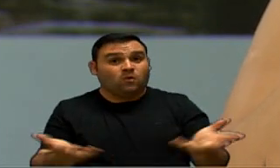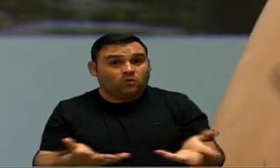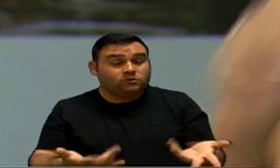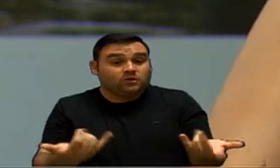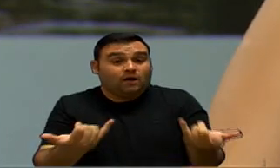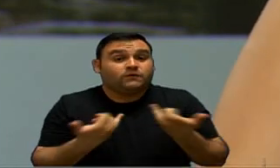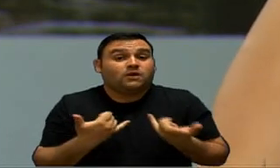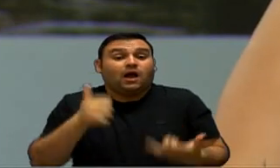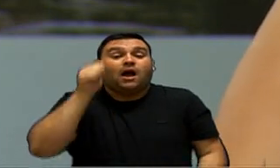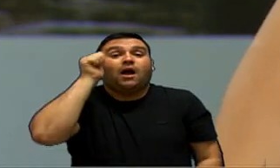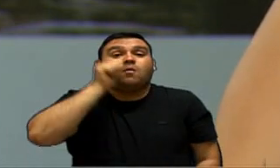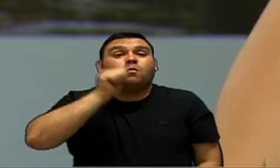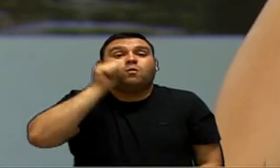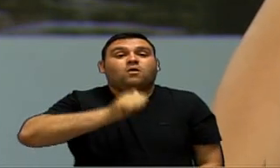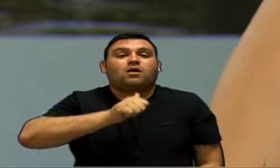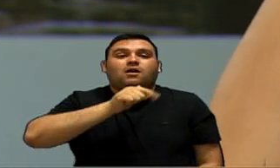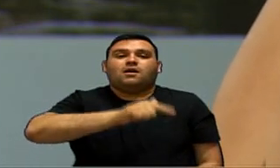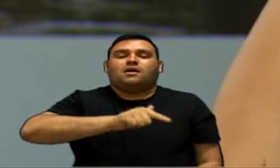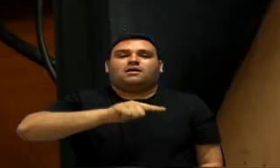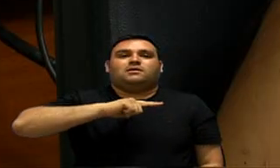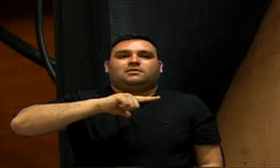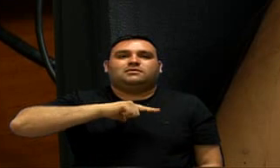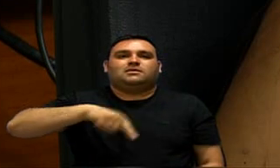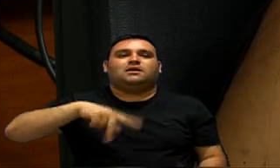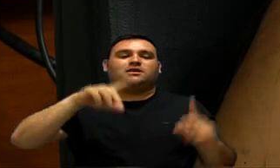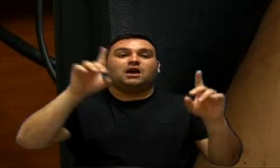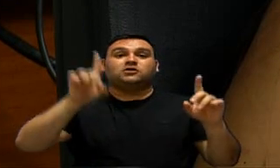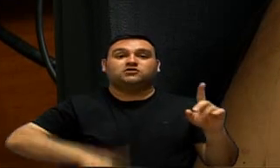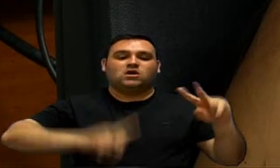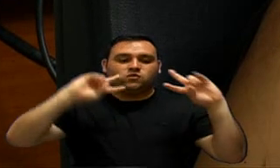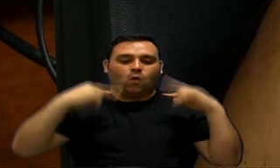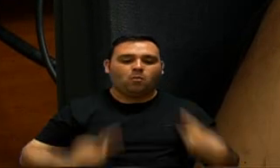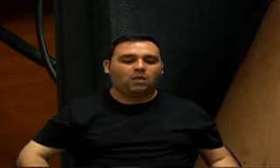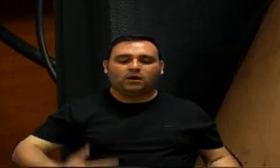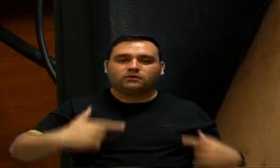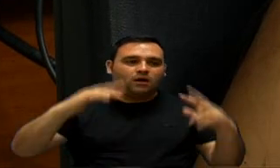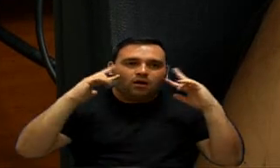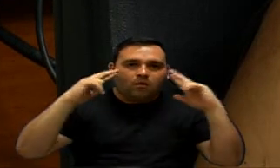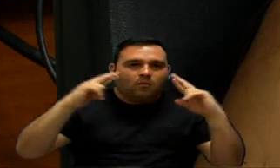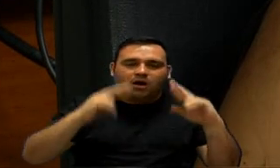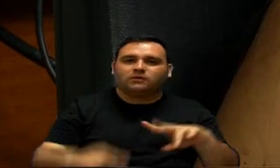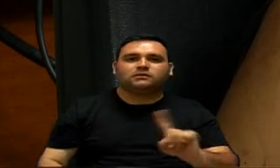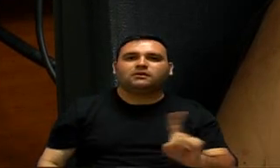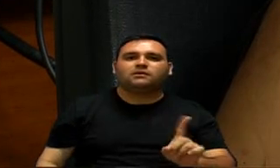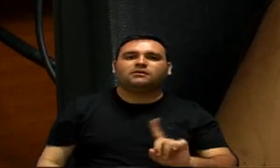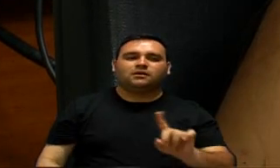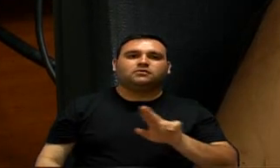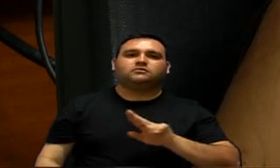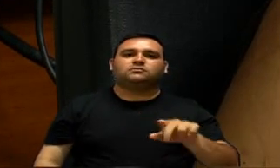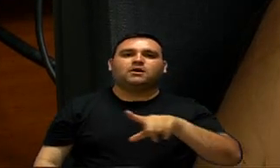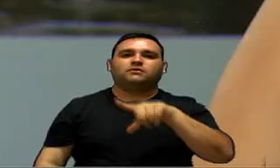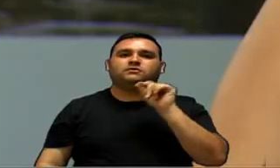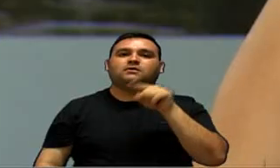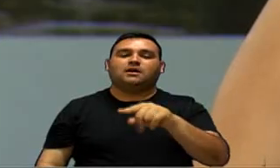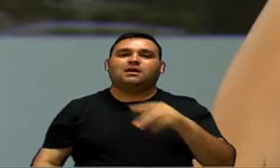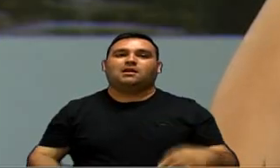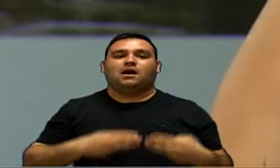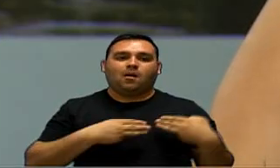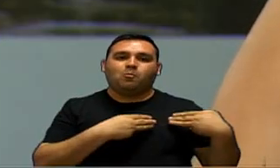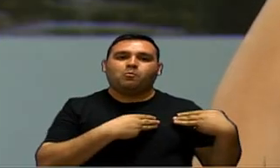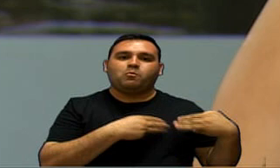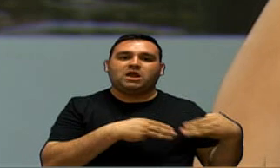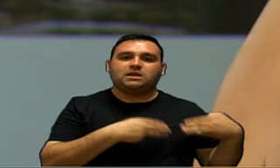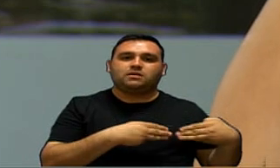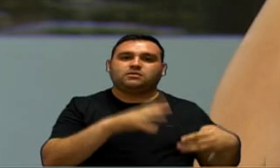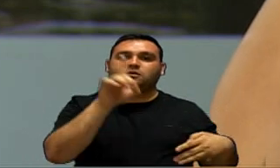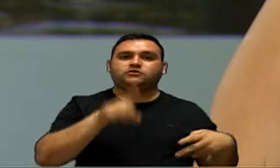notícia de uma mulher que não respeita os direitos humanos de mulheres né, que foi nomeada para ser ministra de